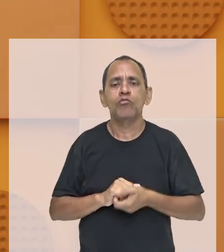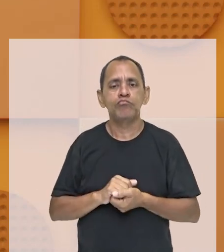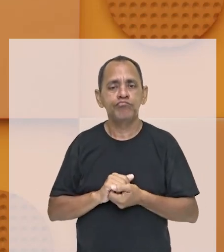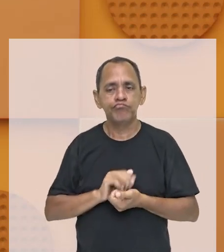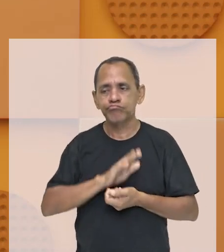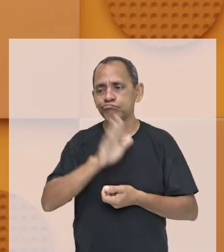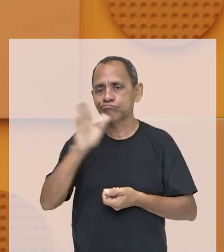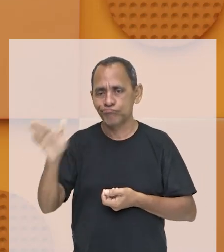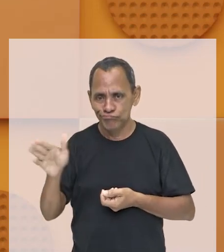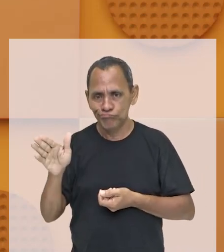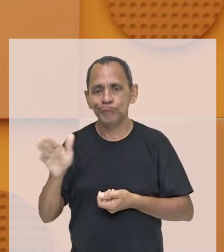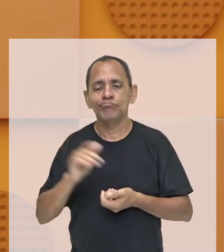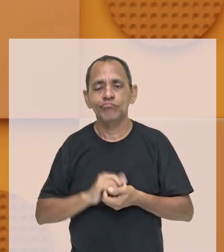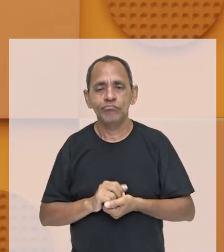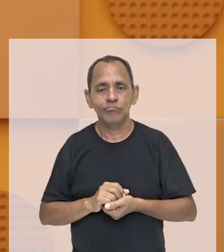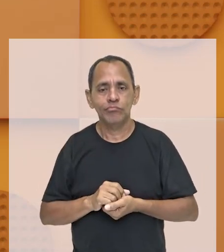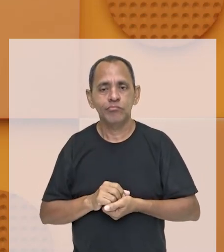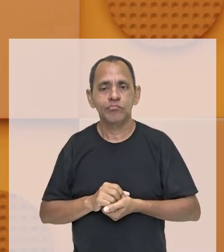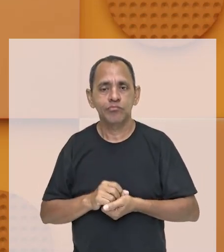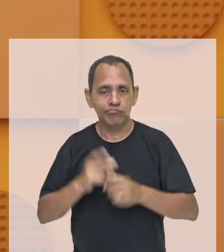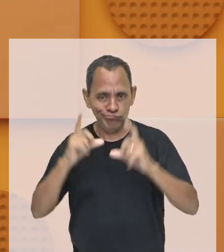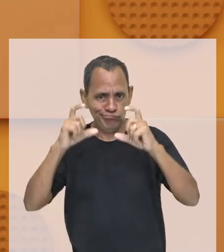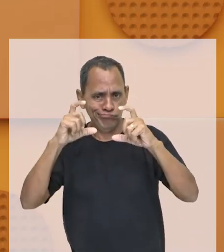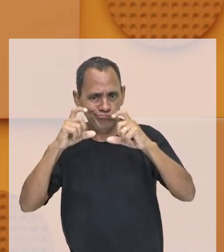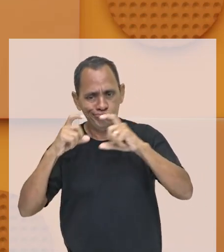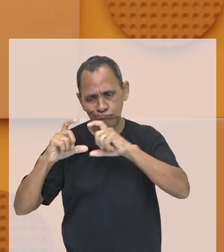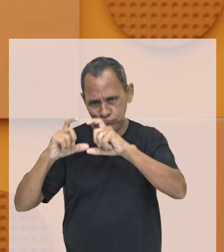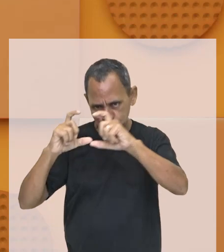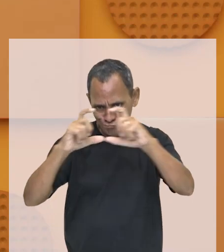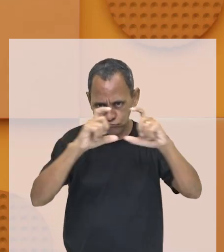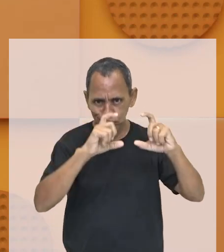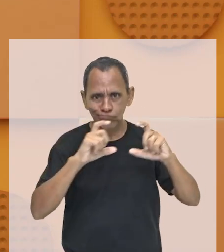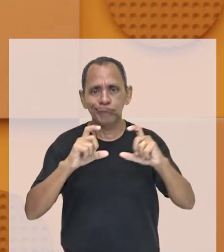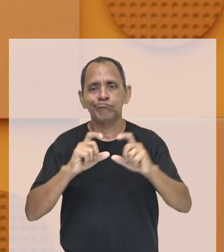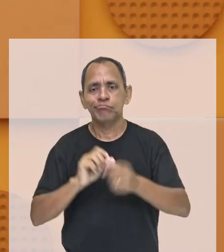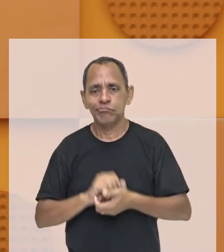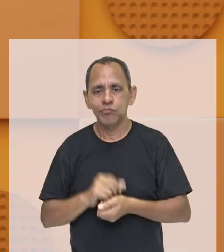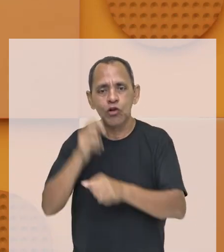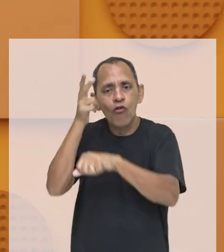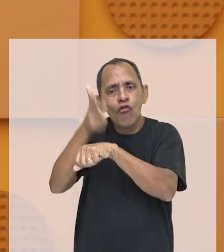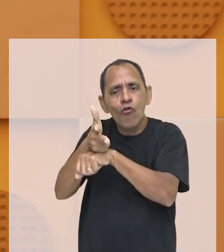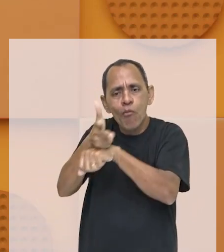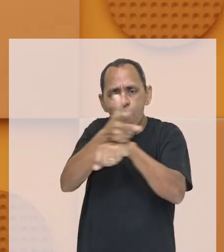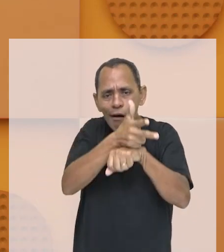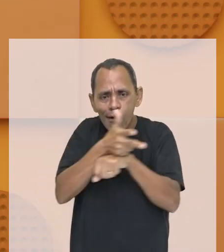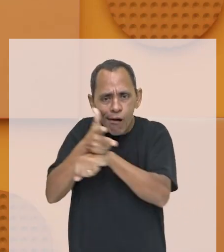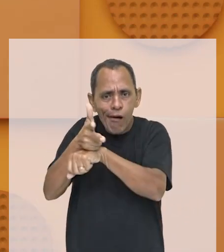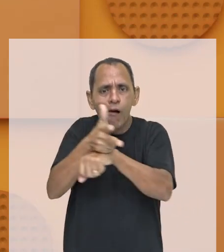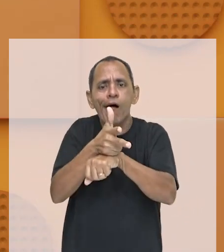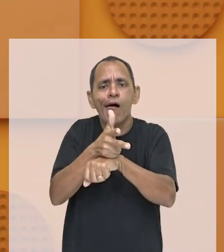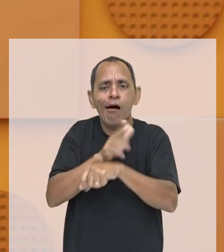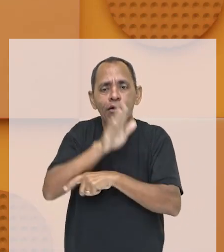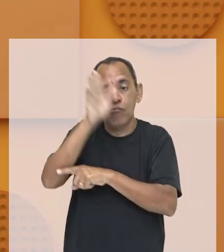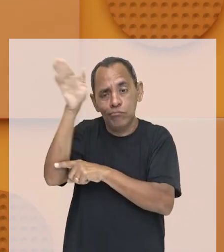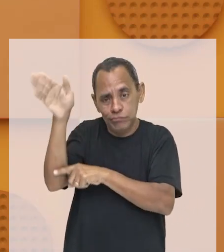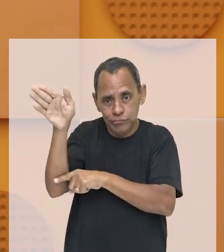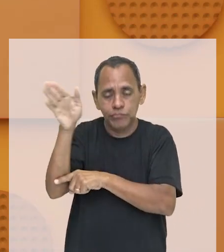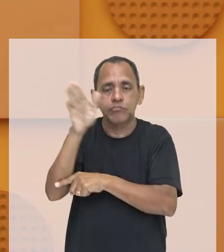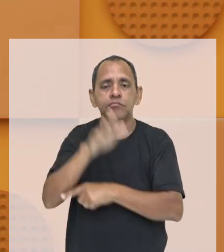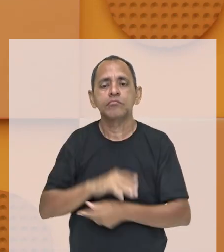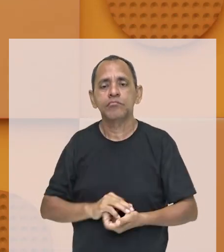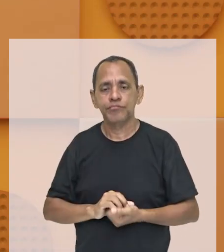por Istambul. Vamos observar uns detalhes interessantes aí. Esse fluxo de pessoas que você vai